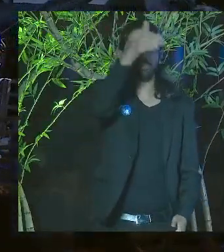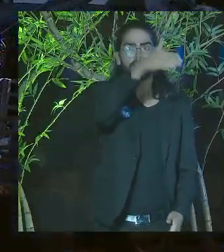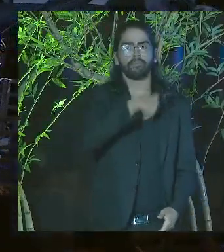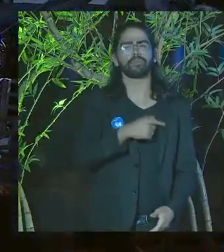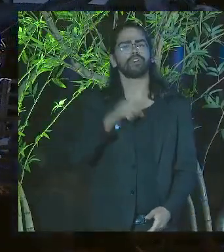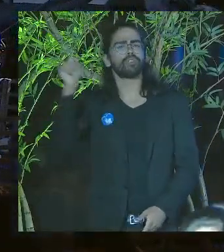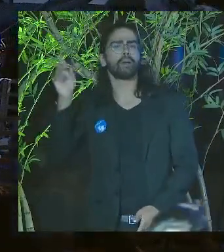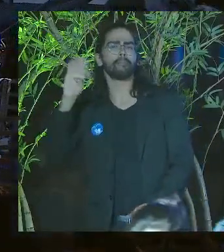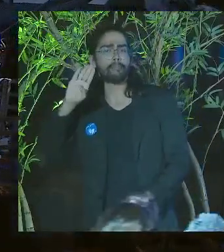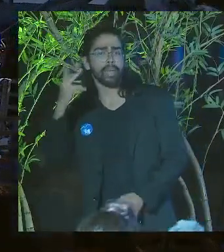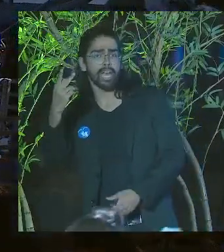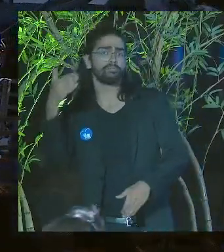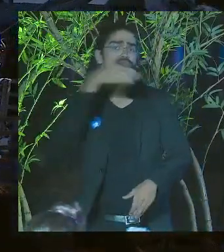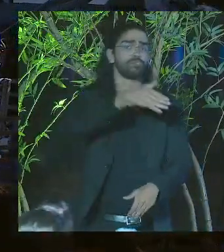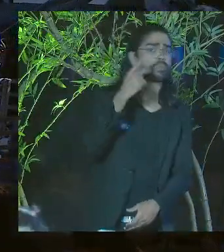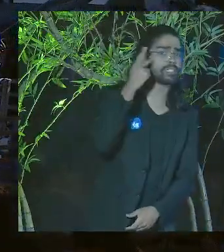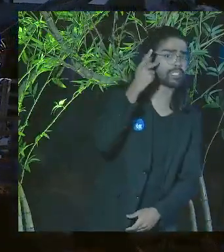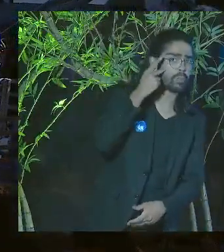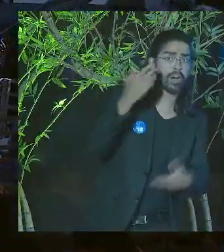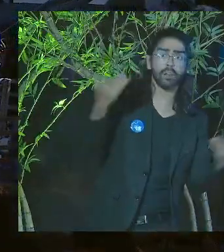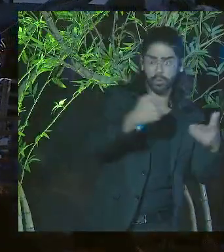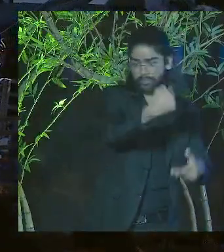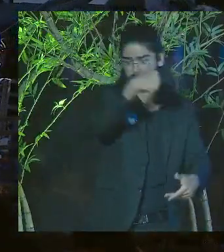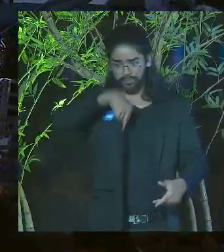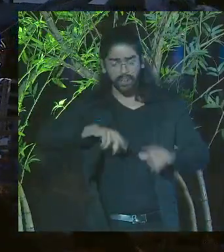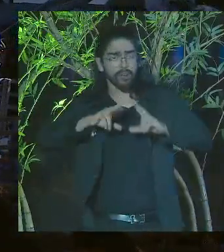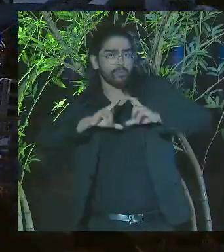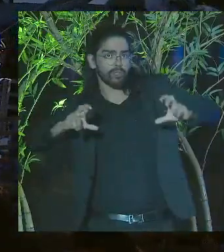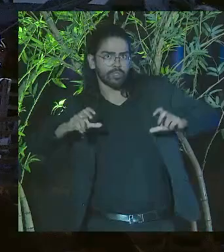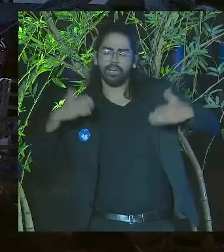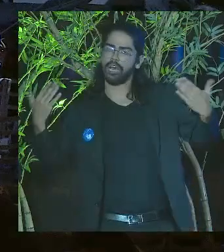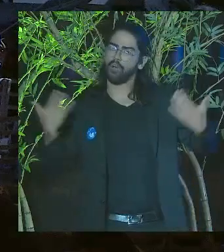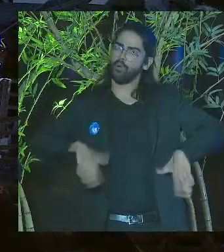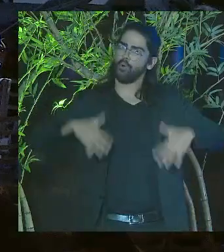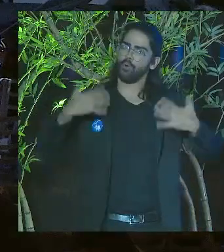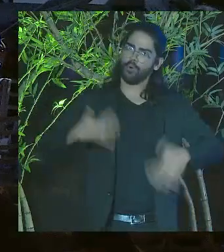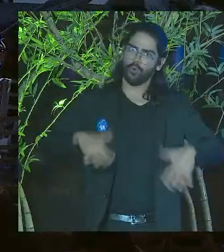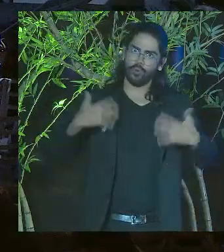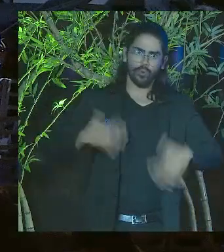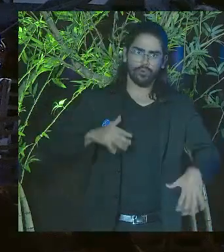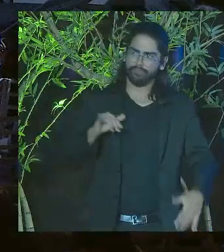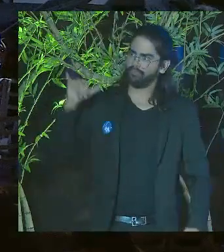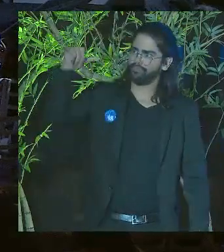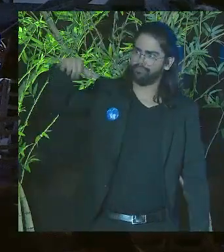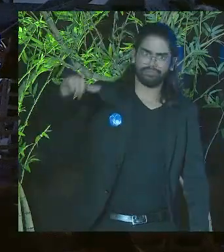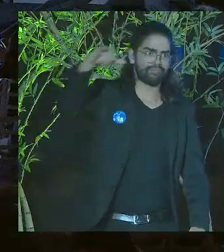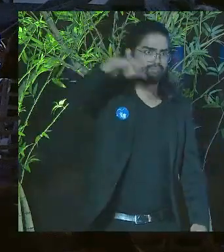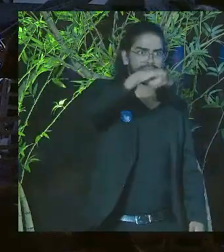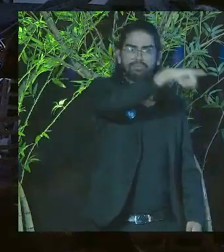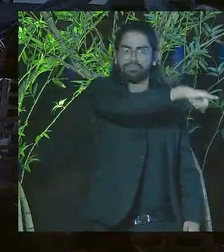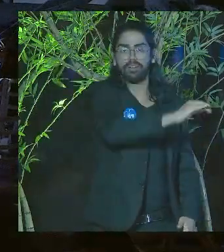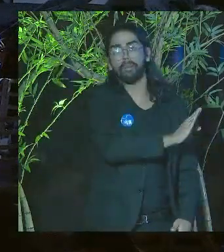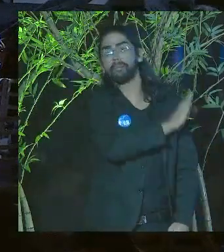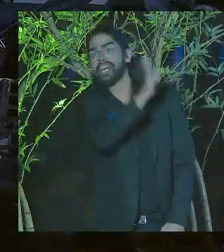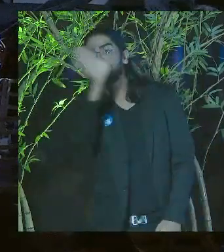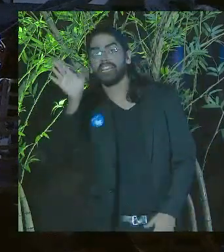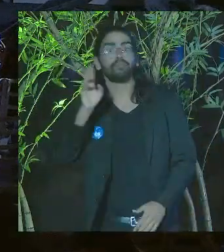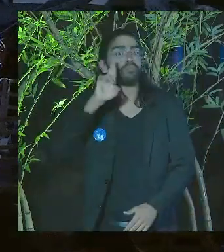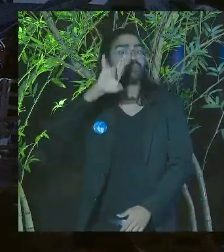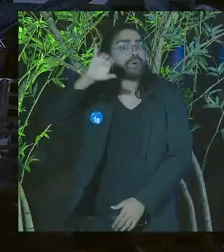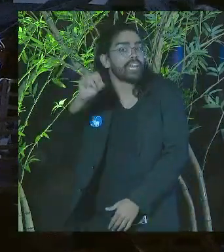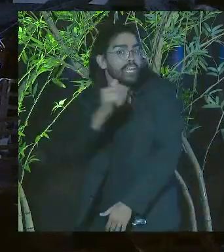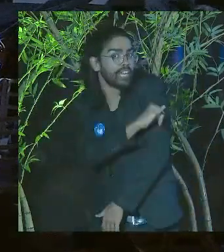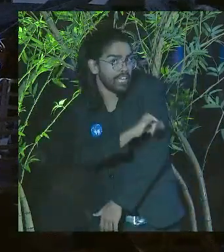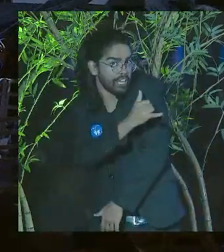Belo Horizonte, fui lá para São Paulo, estou aqui, nós estamos aqui numa linha muito fina com o voo para poder ir lá para o Rio de Janeiro, está